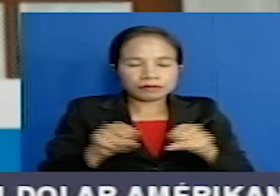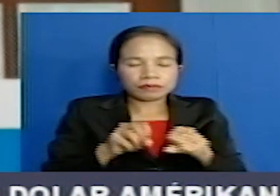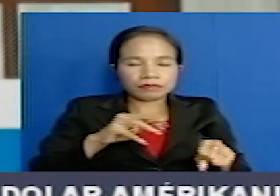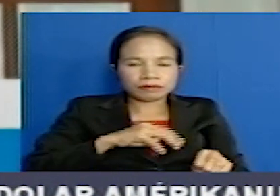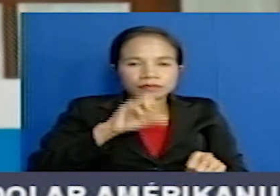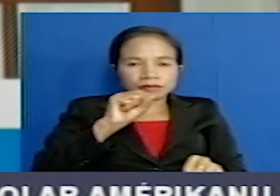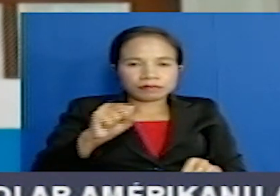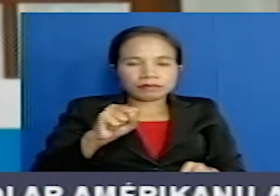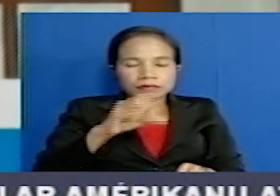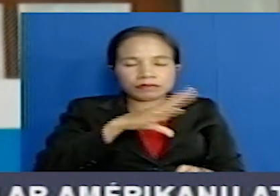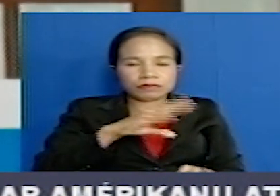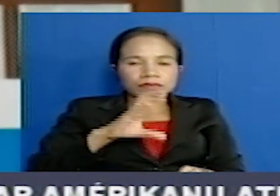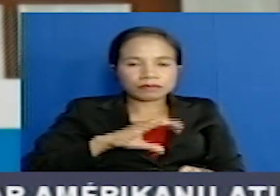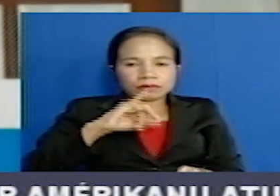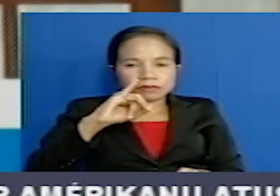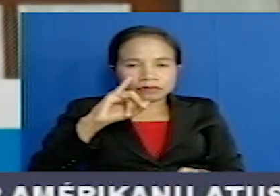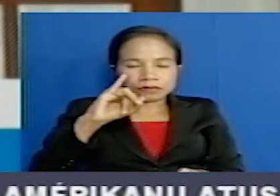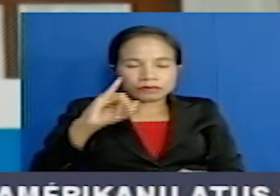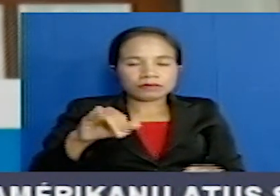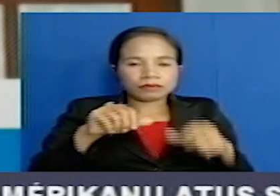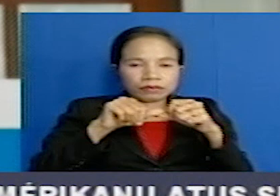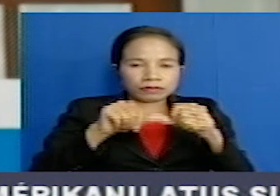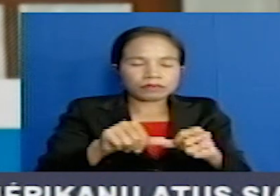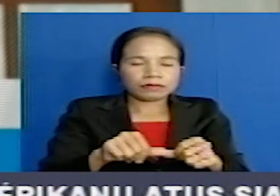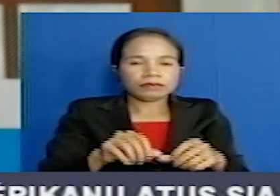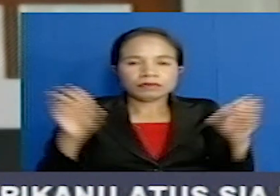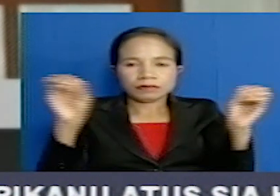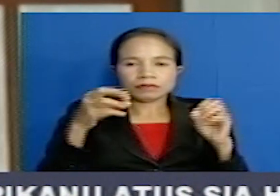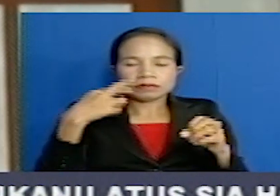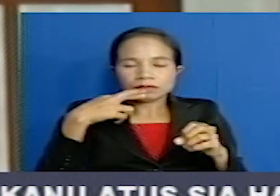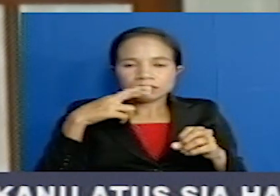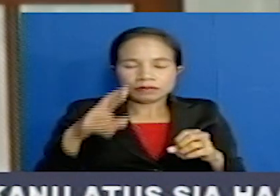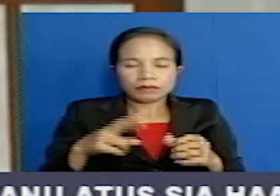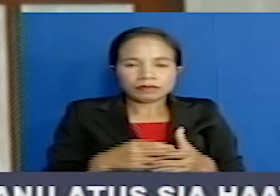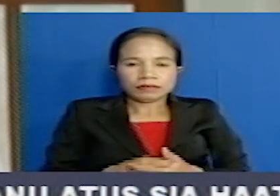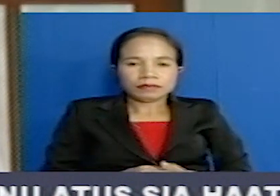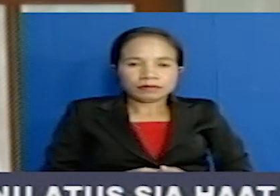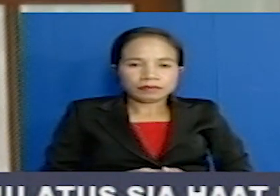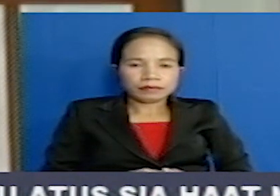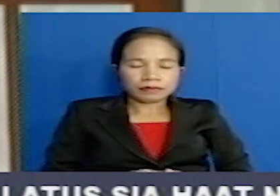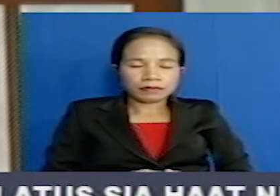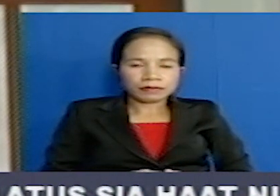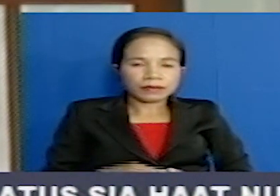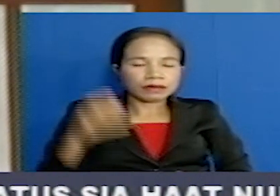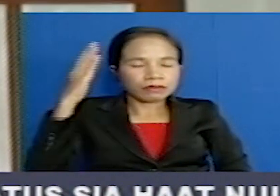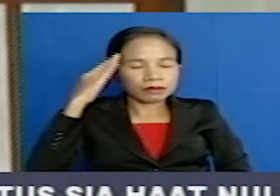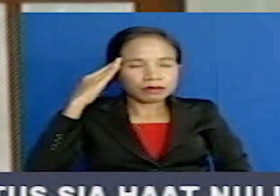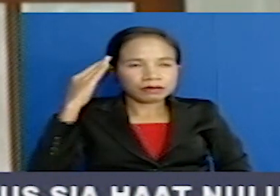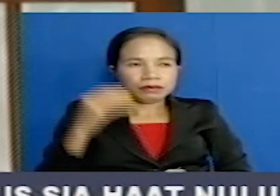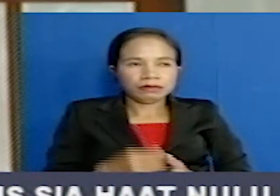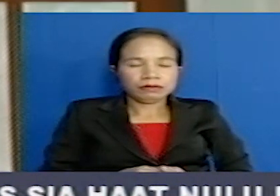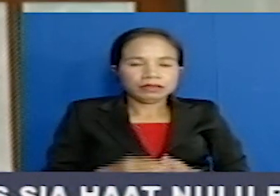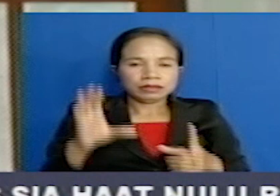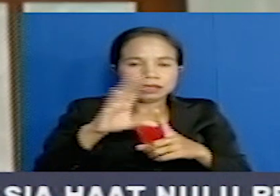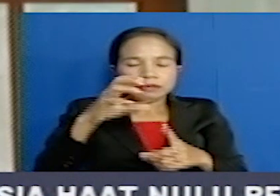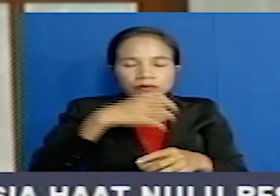no suco Caicoli, continuação moço e a solução. Então, a estratégia comando menina, o insama que